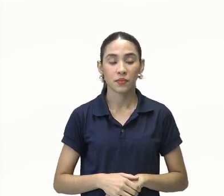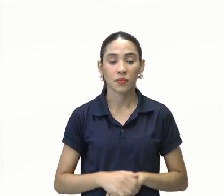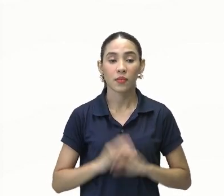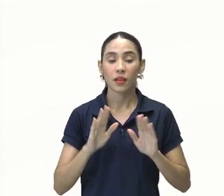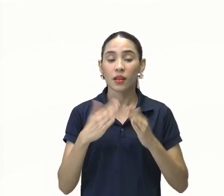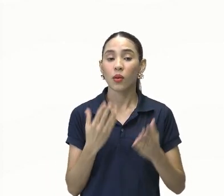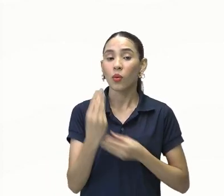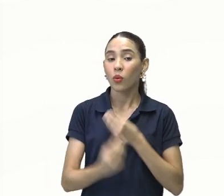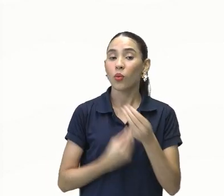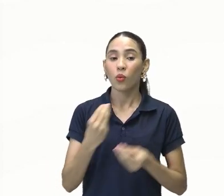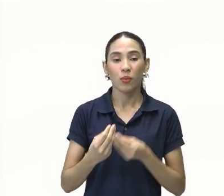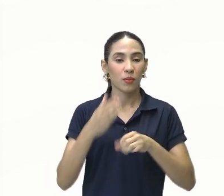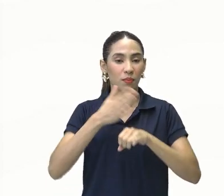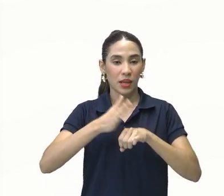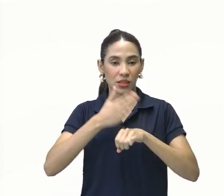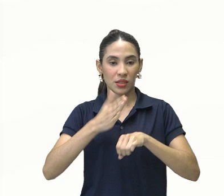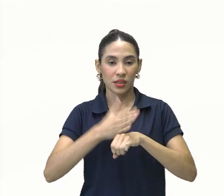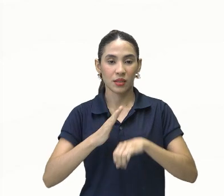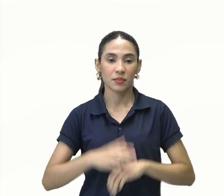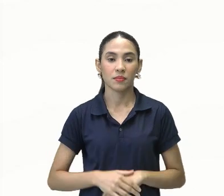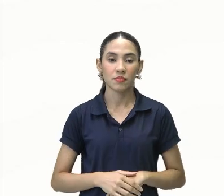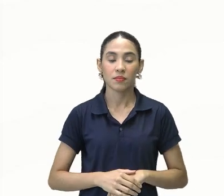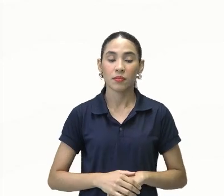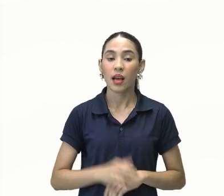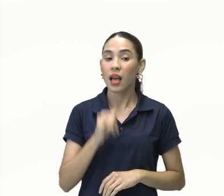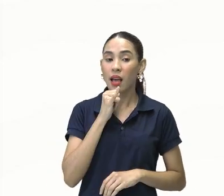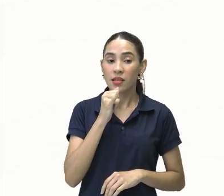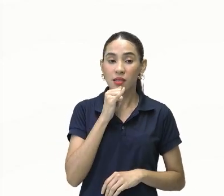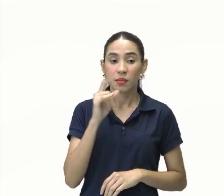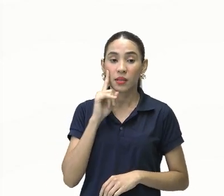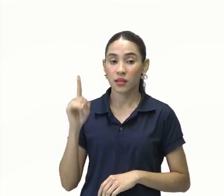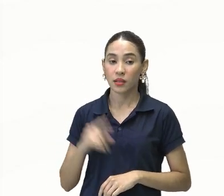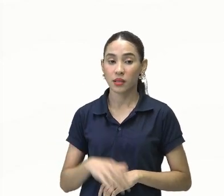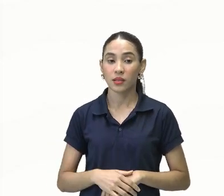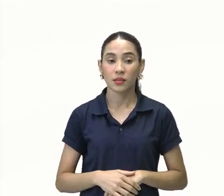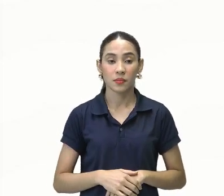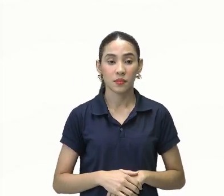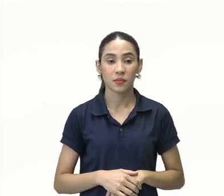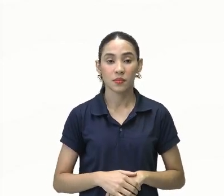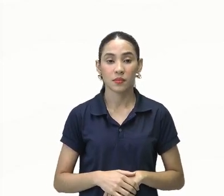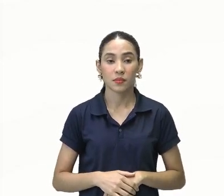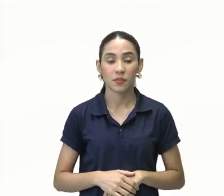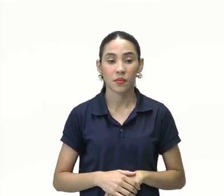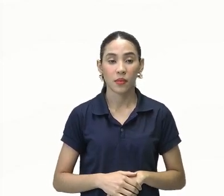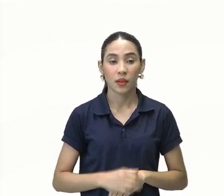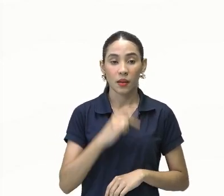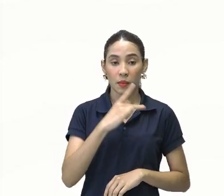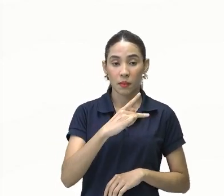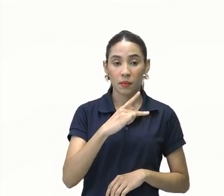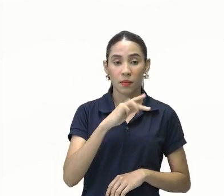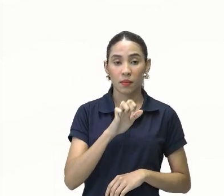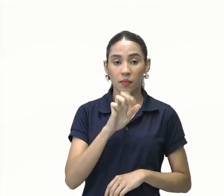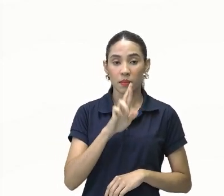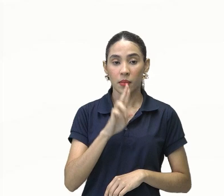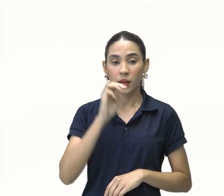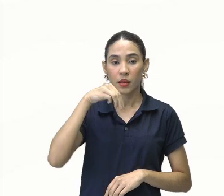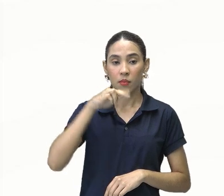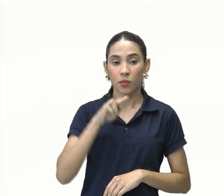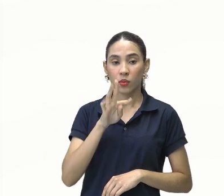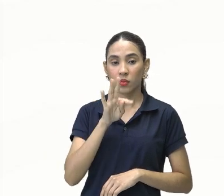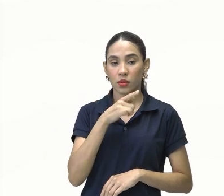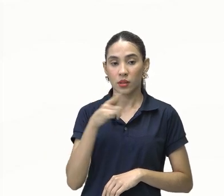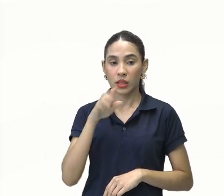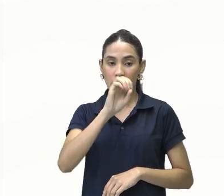Então, como é que a gente aplica a nossa fórmula? Observe bem para cá. Aqui, permutação